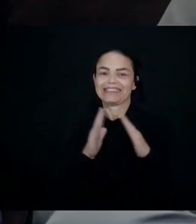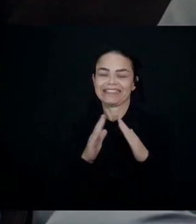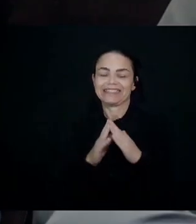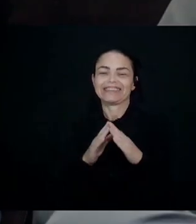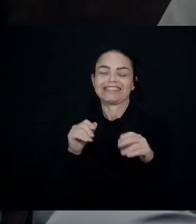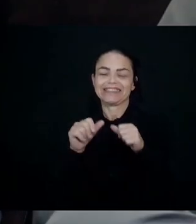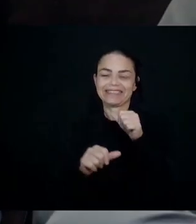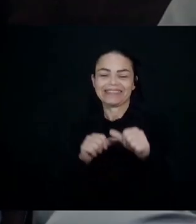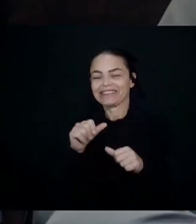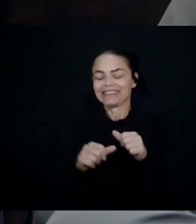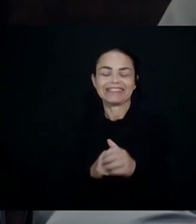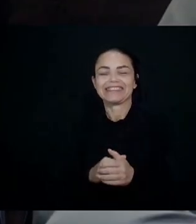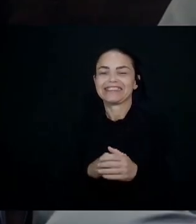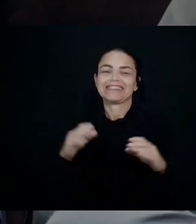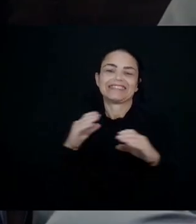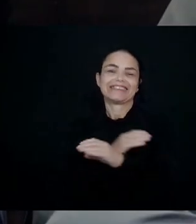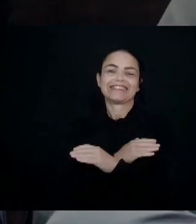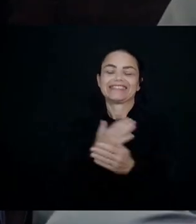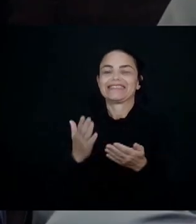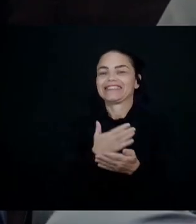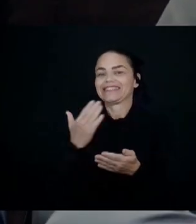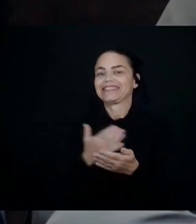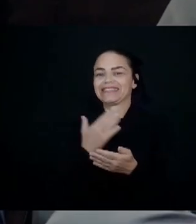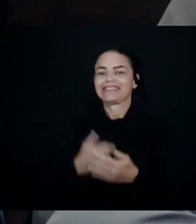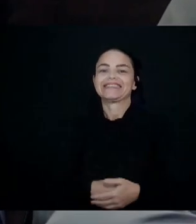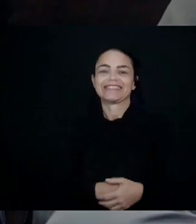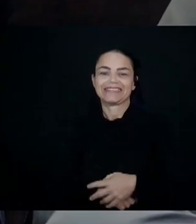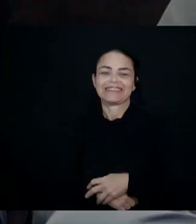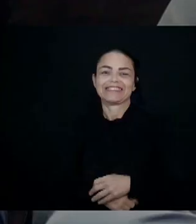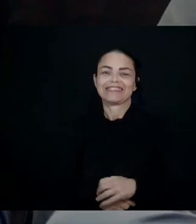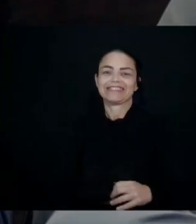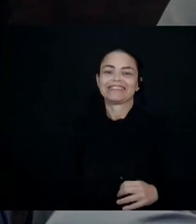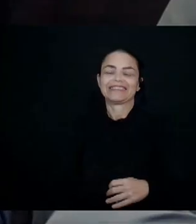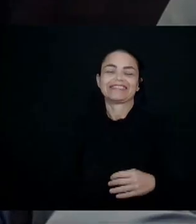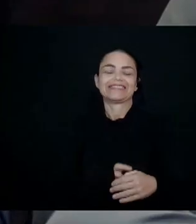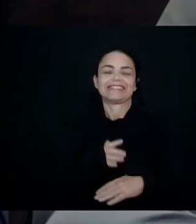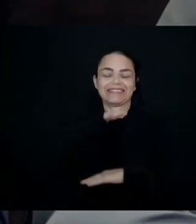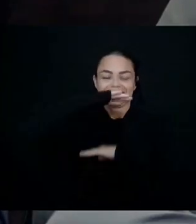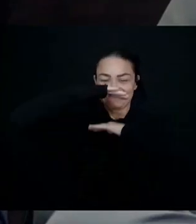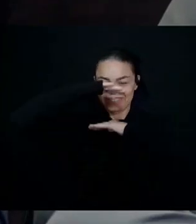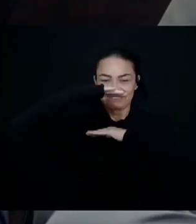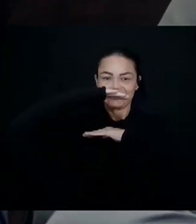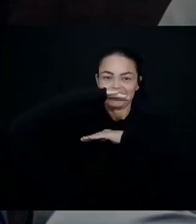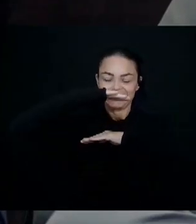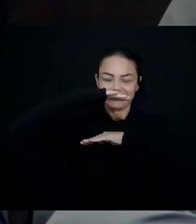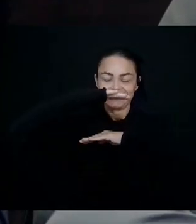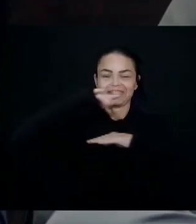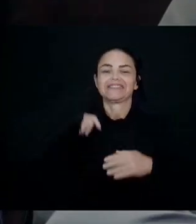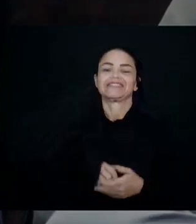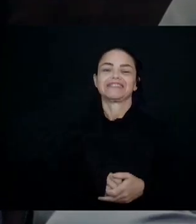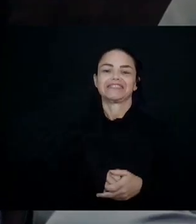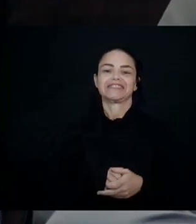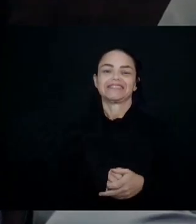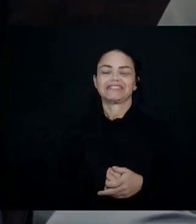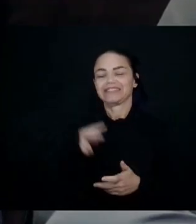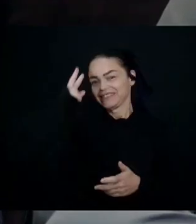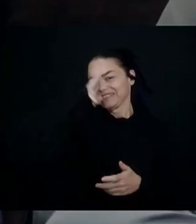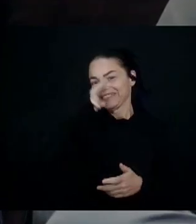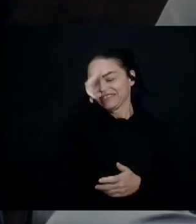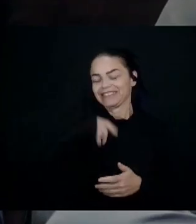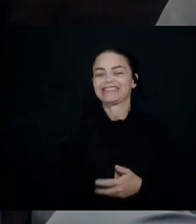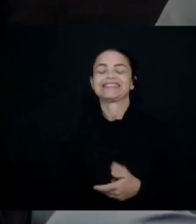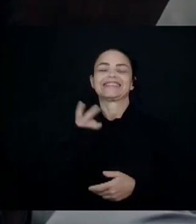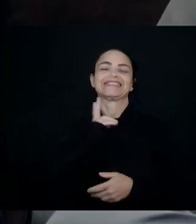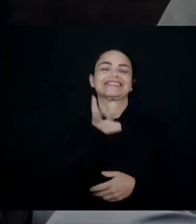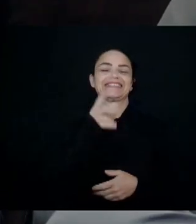terminar o seu álbum. Então, muitas bancas acabam virando memórias, né? Verdade.